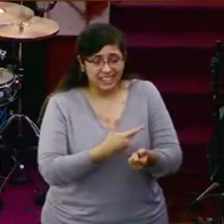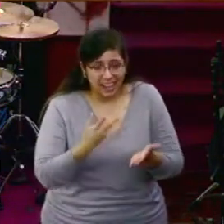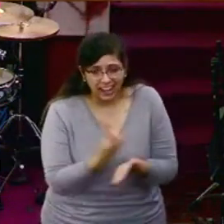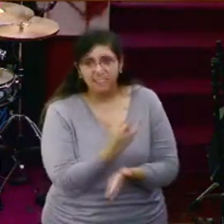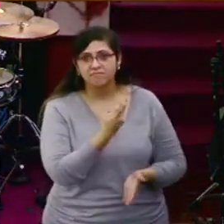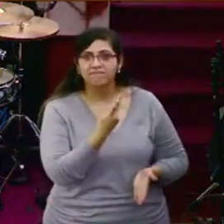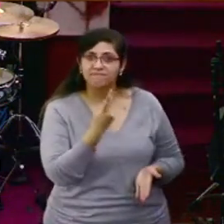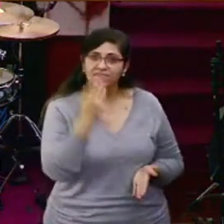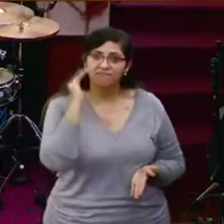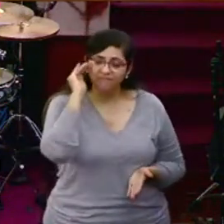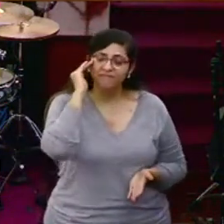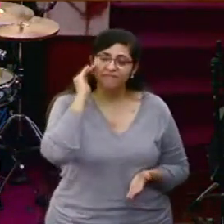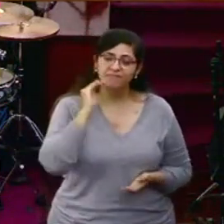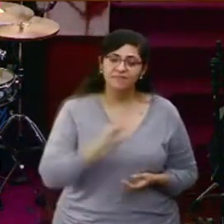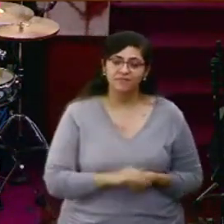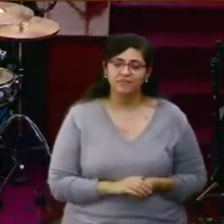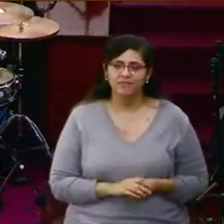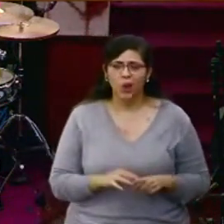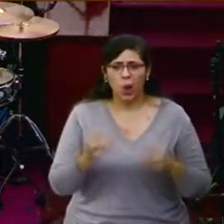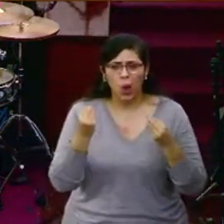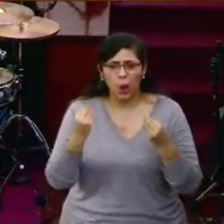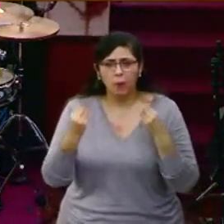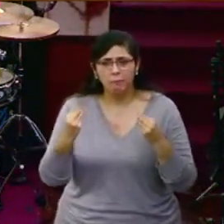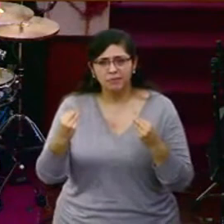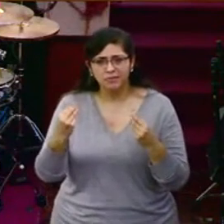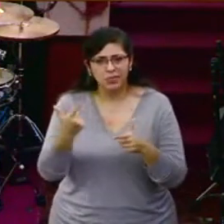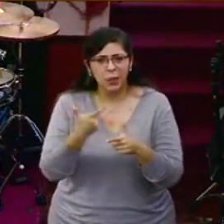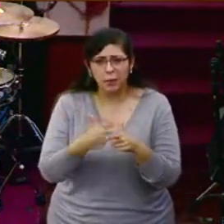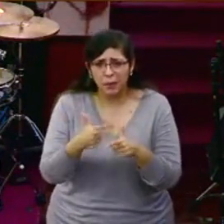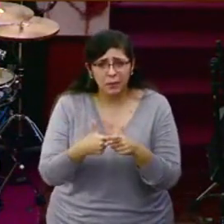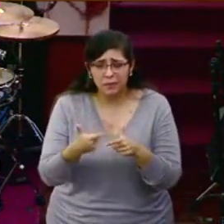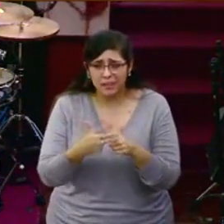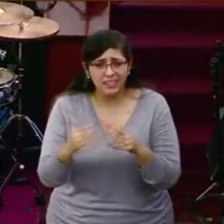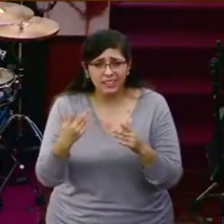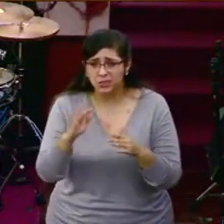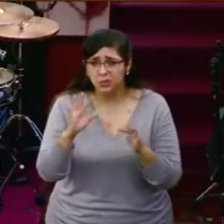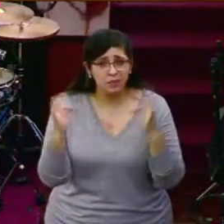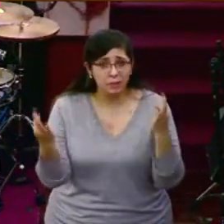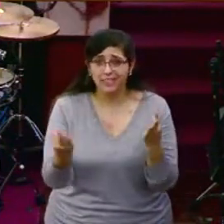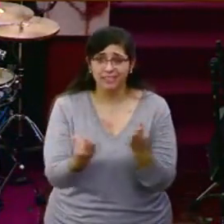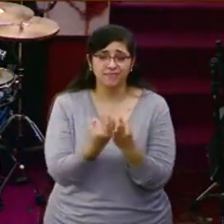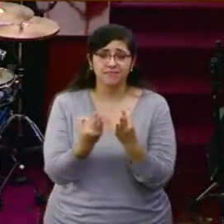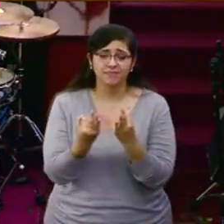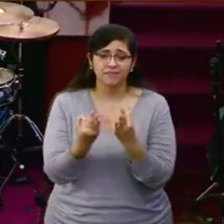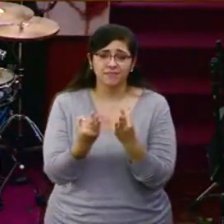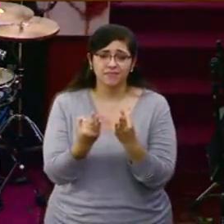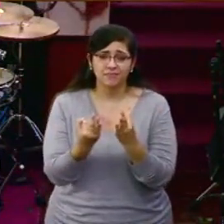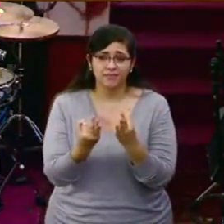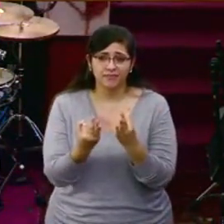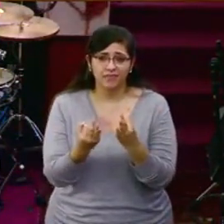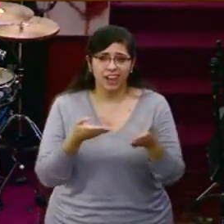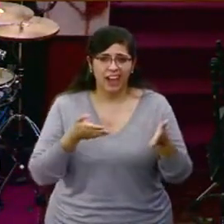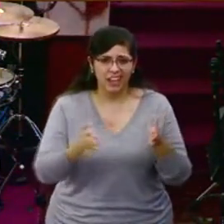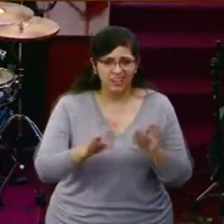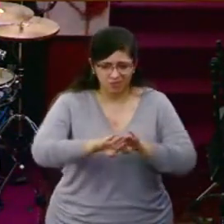como nós vamos resolver as situações dentro das nossas casas dentro das nossas famílias cada um no seu canto